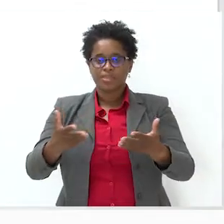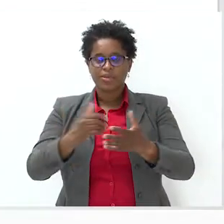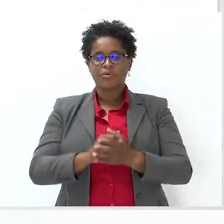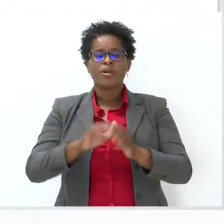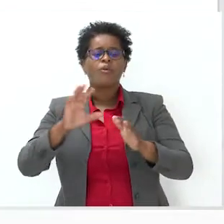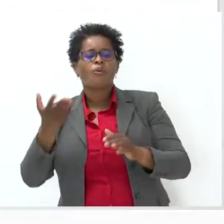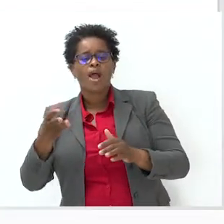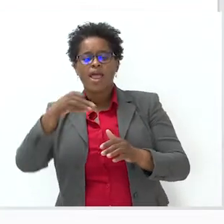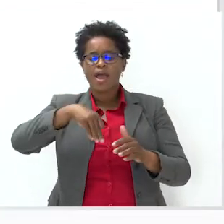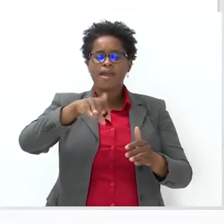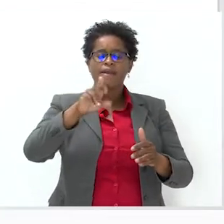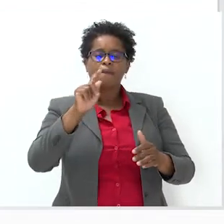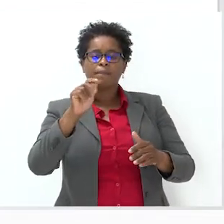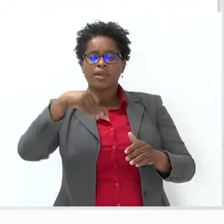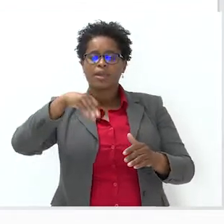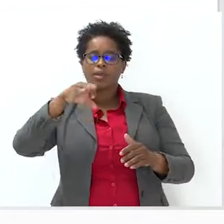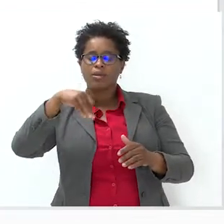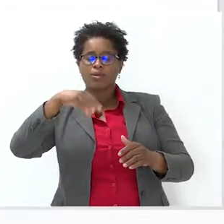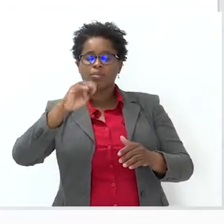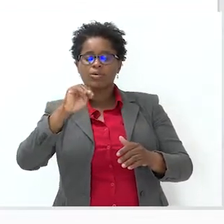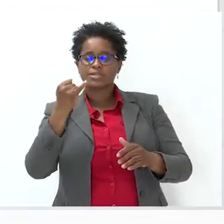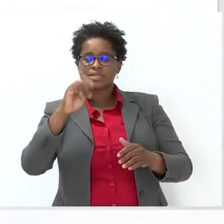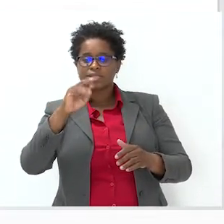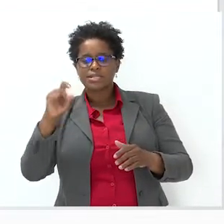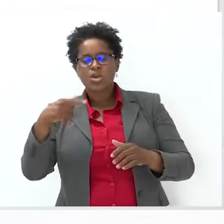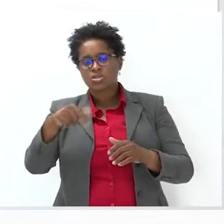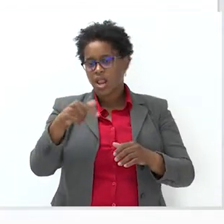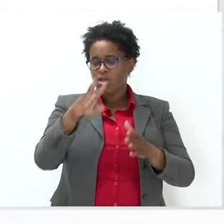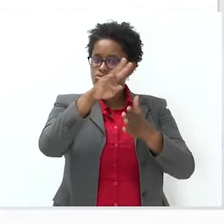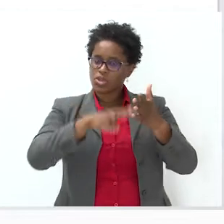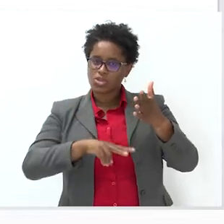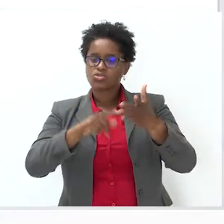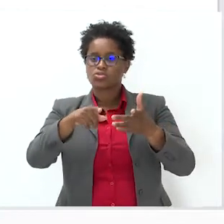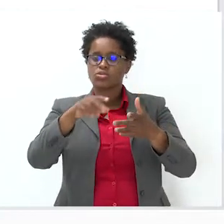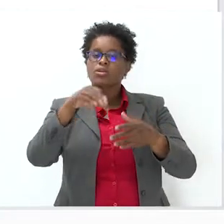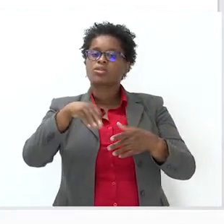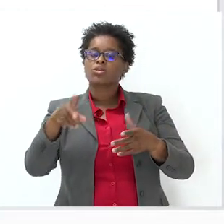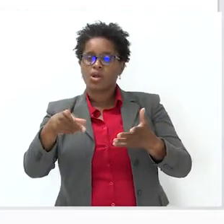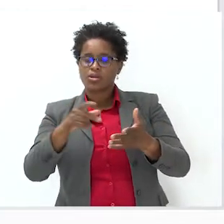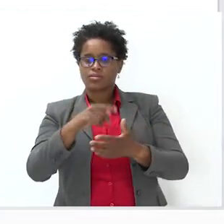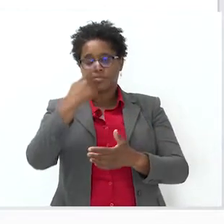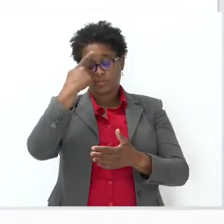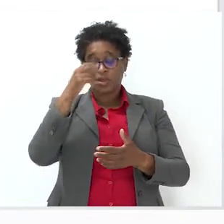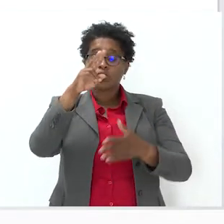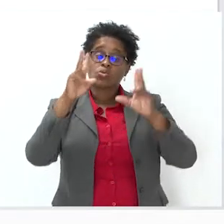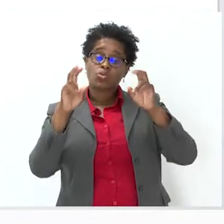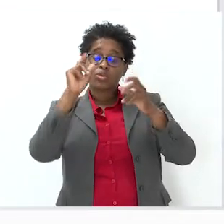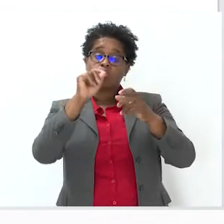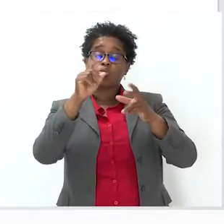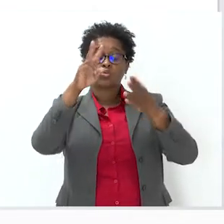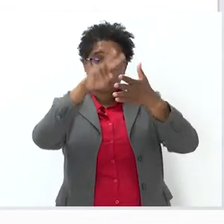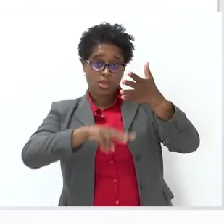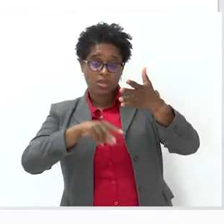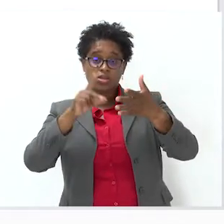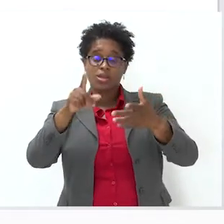Então, qual é a preposição presente no título do texto? A preposição presente no título do texto